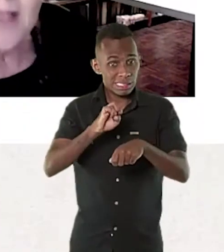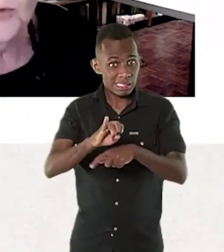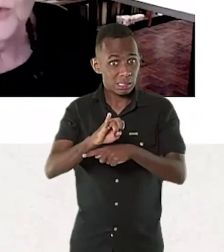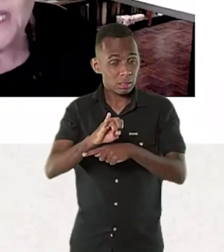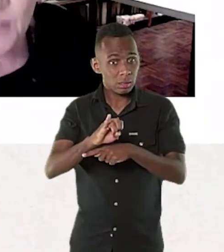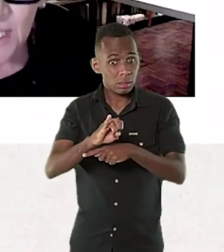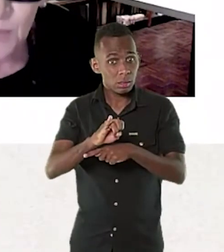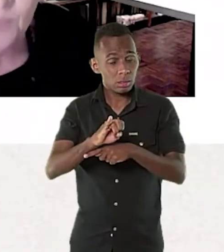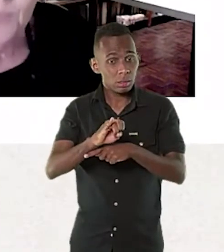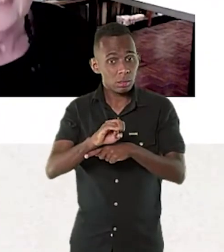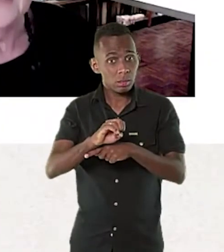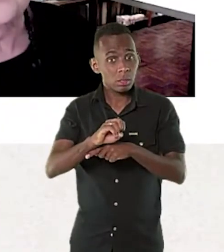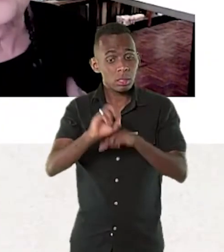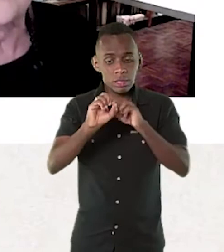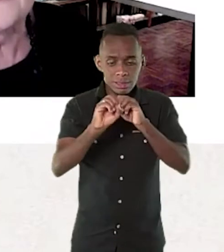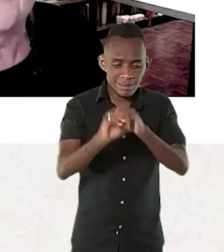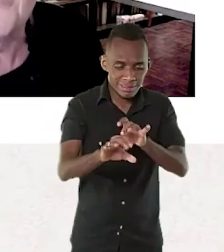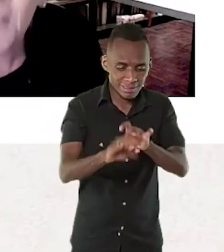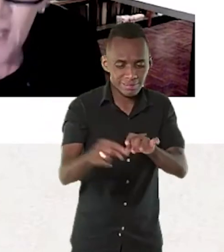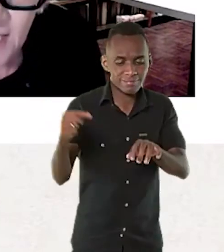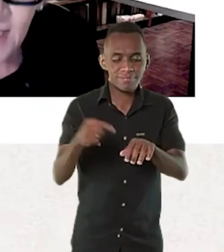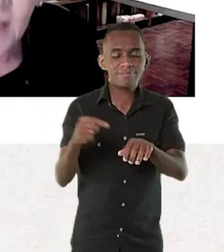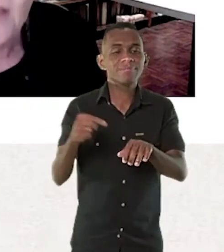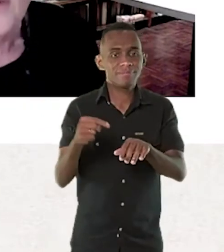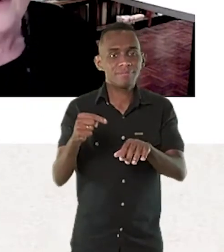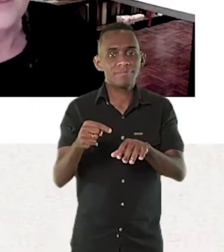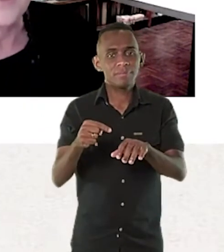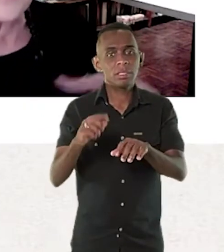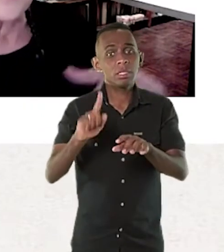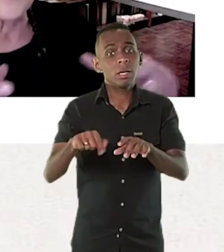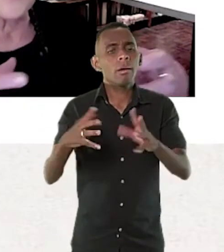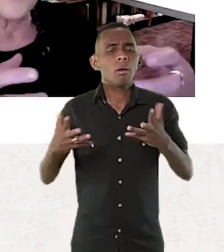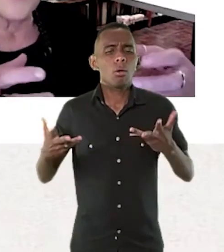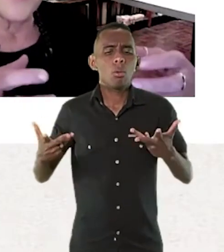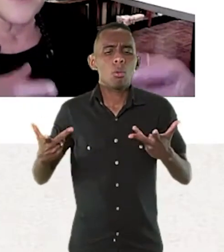via a educação, que qualifique